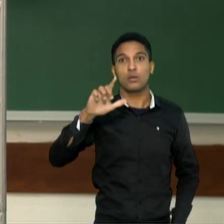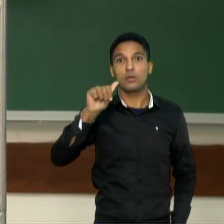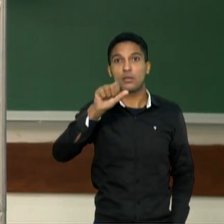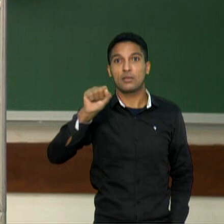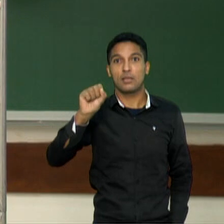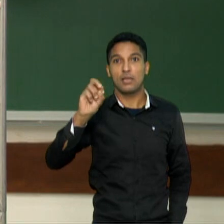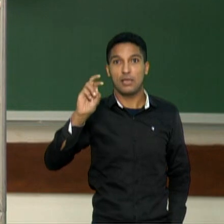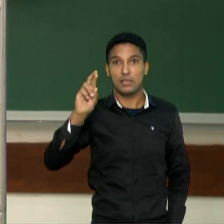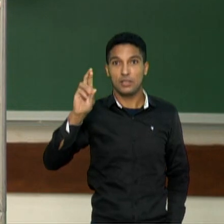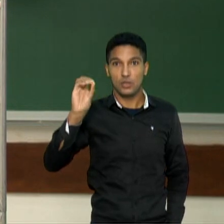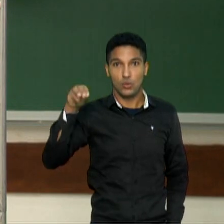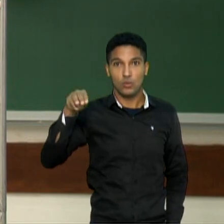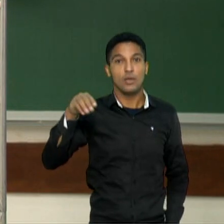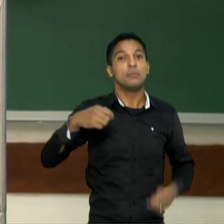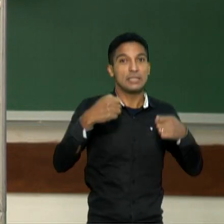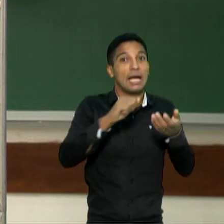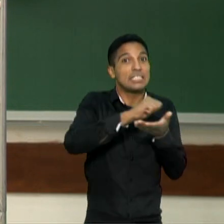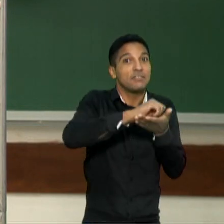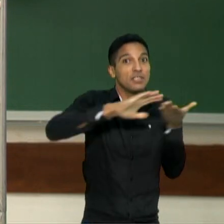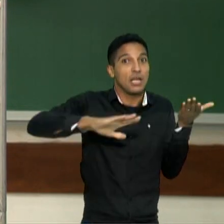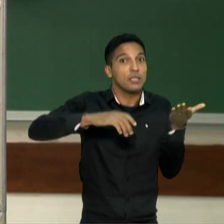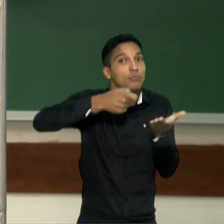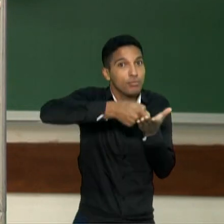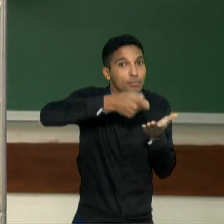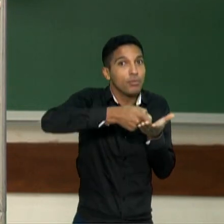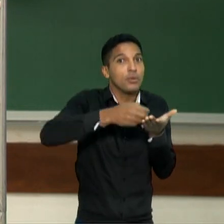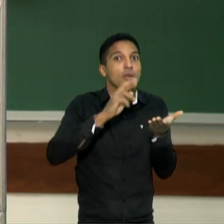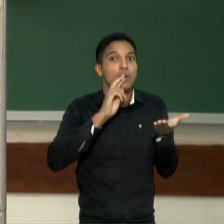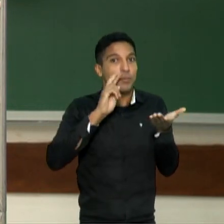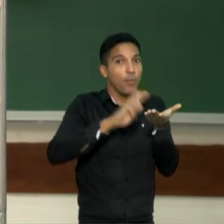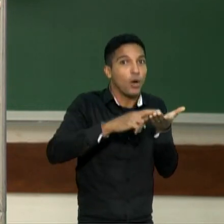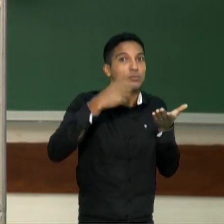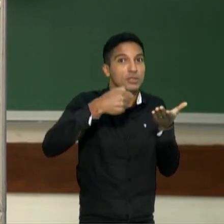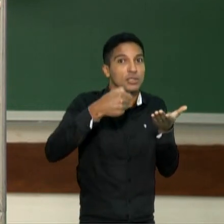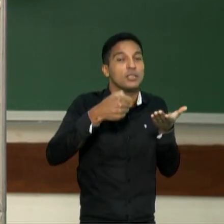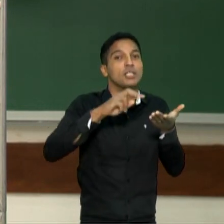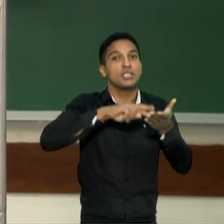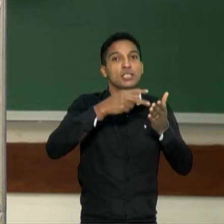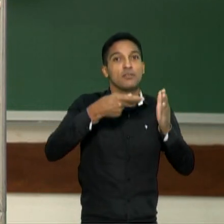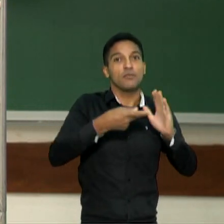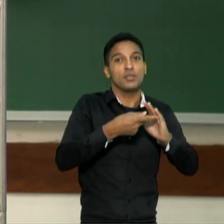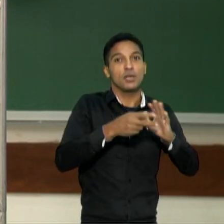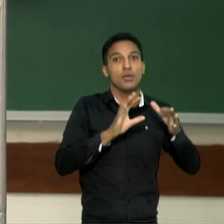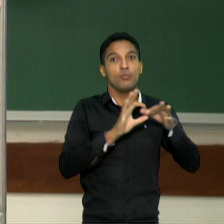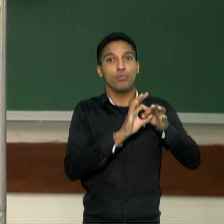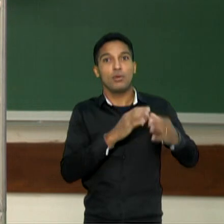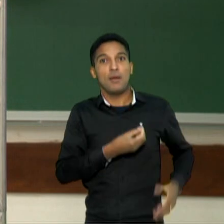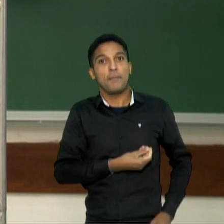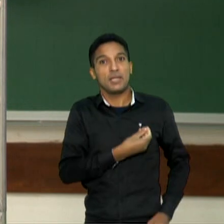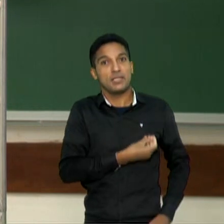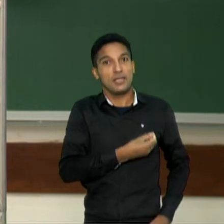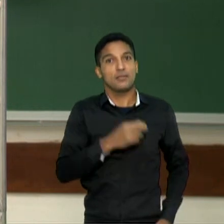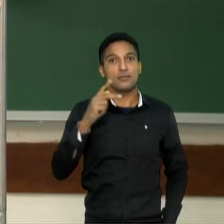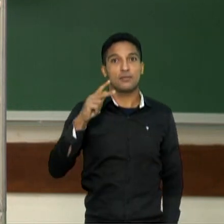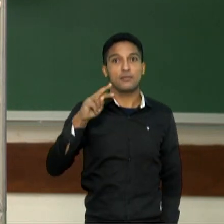vai contabilizar a sua presença, beleza? E aqueles que não têm acesso ao Classroom, que vá à escola buscar as